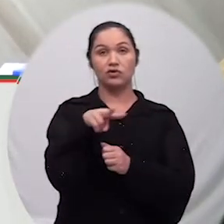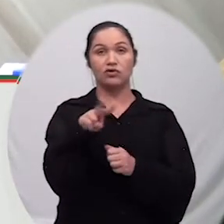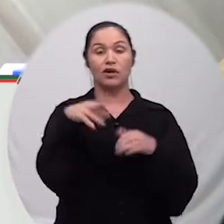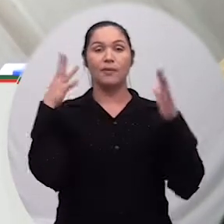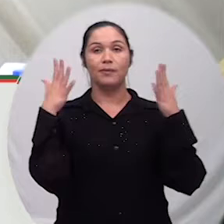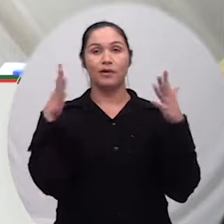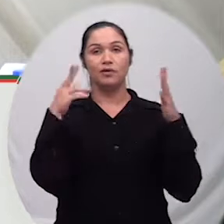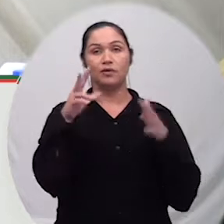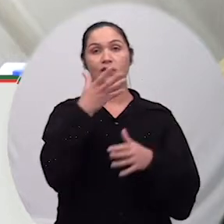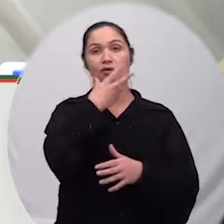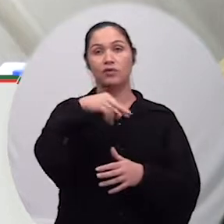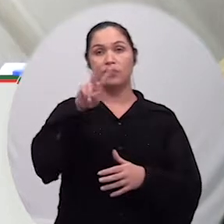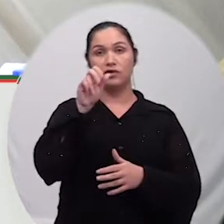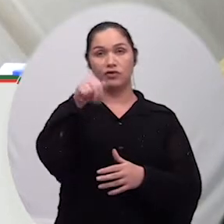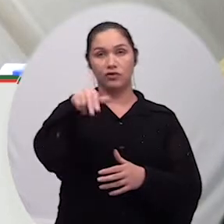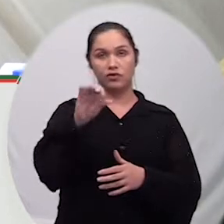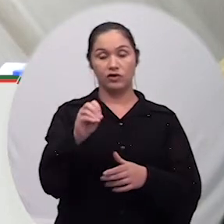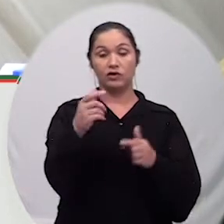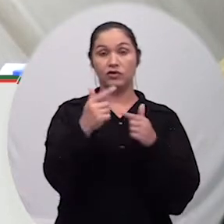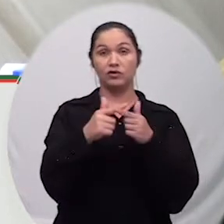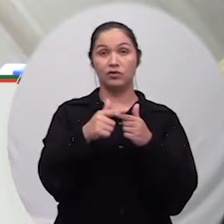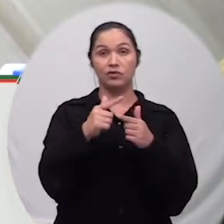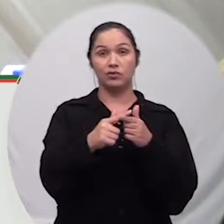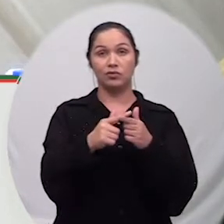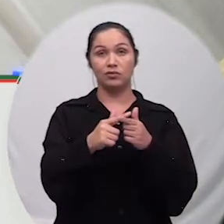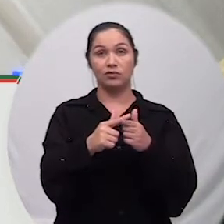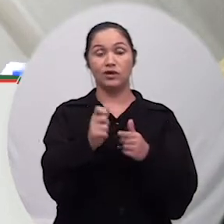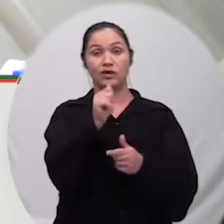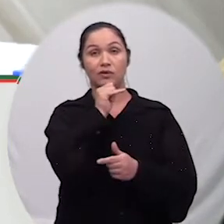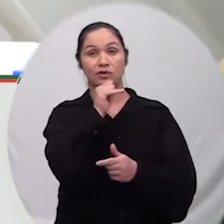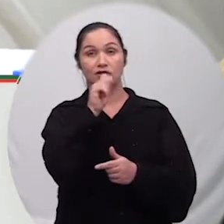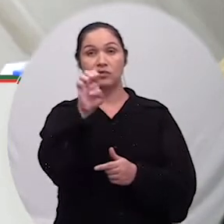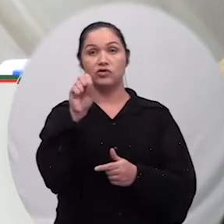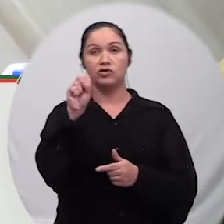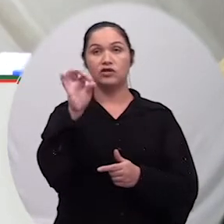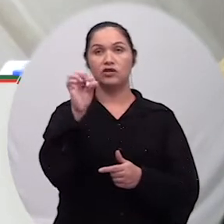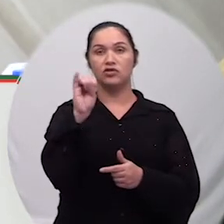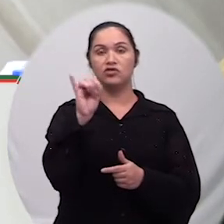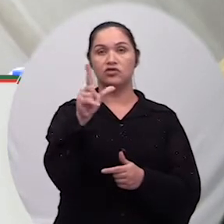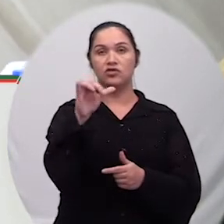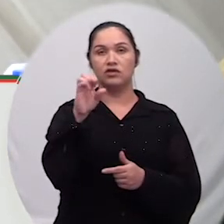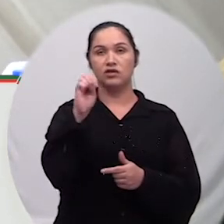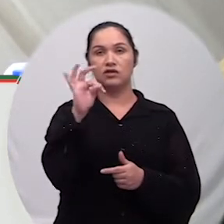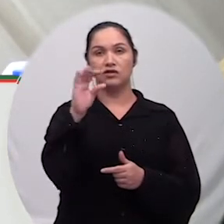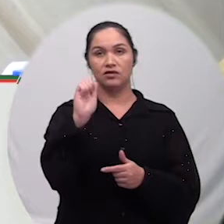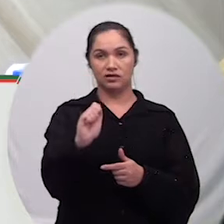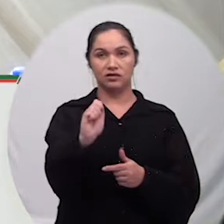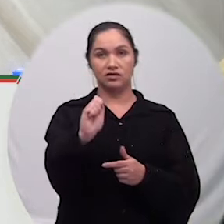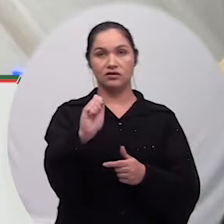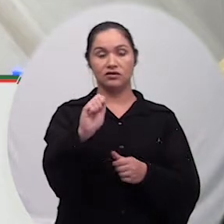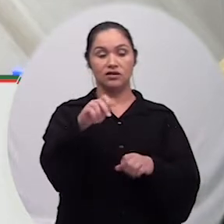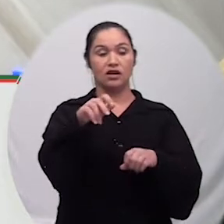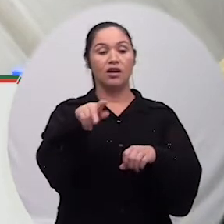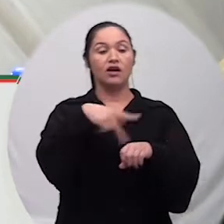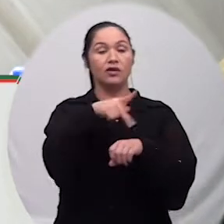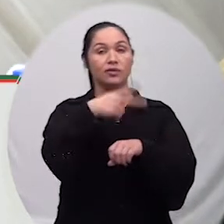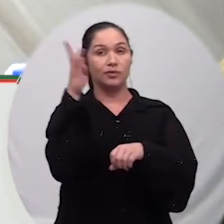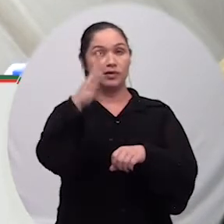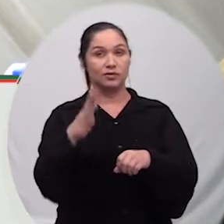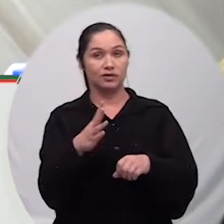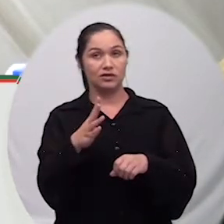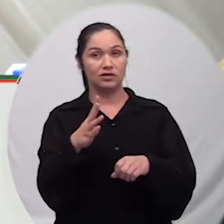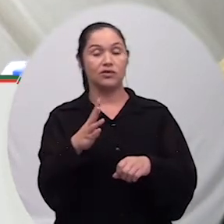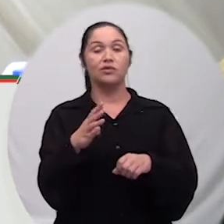Tomé pelo seu destaque como estilista de bonecas em todo o Brasil. A Câmara Municipal de Criciúma, por meio de seus vereadores, vem a